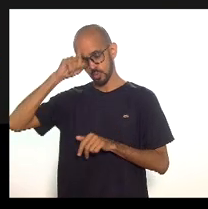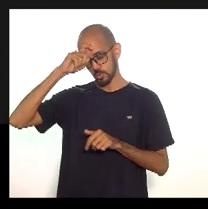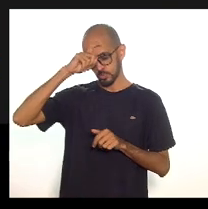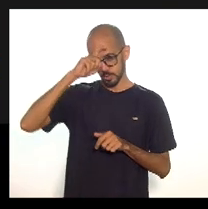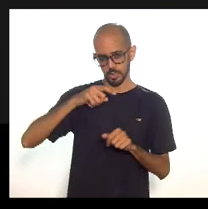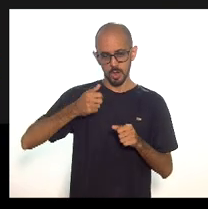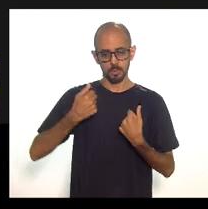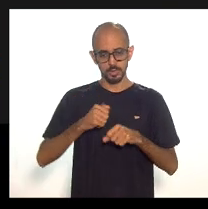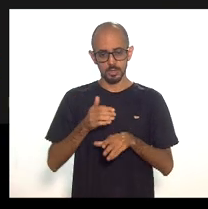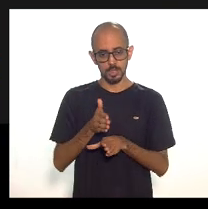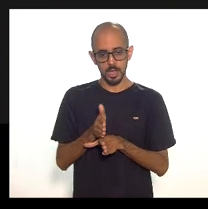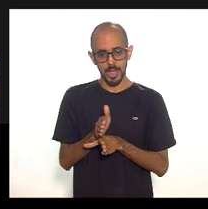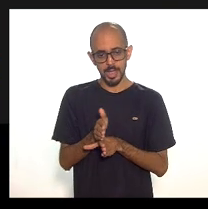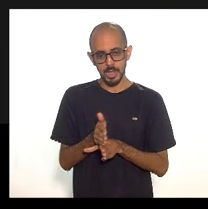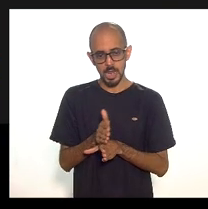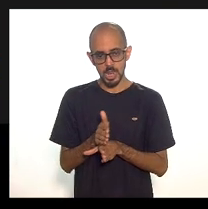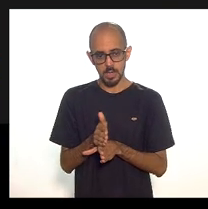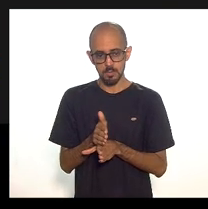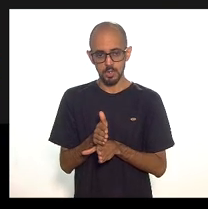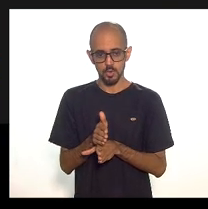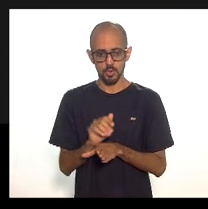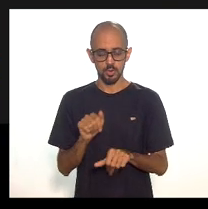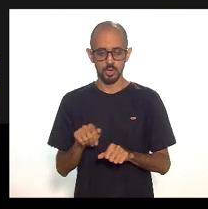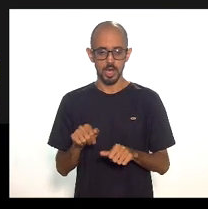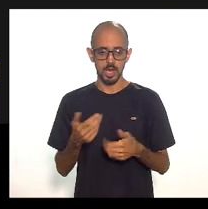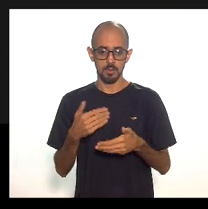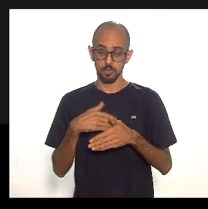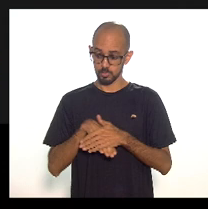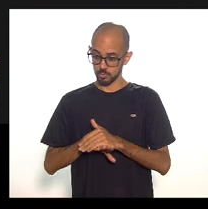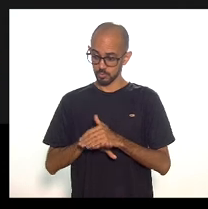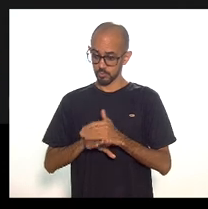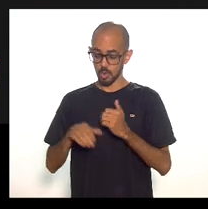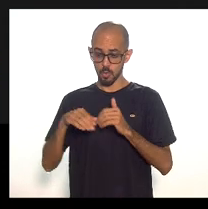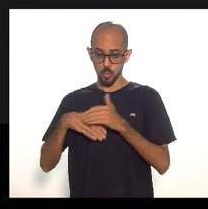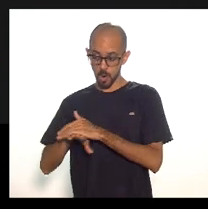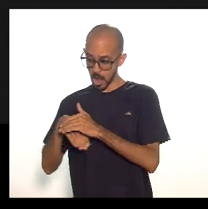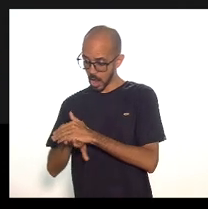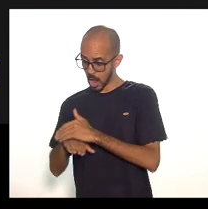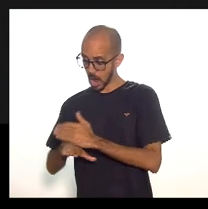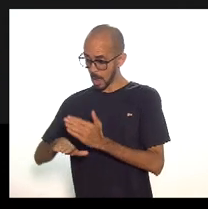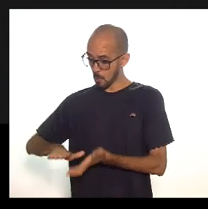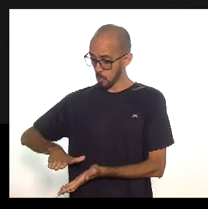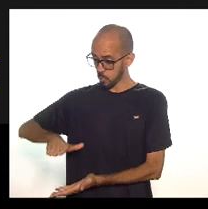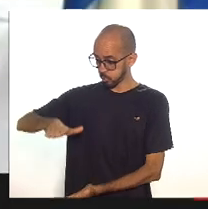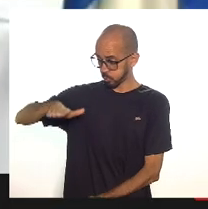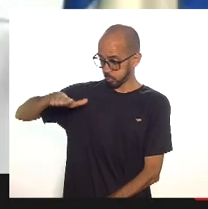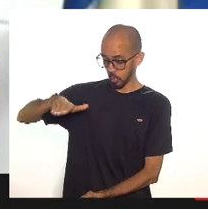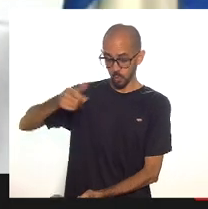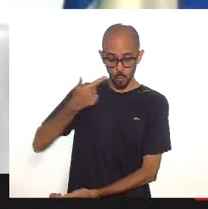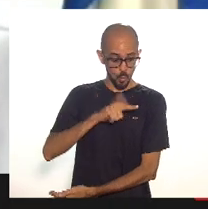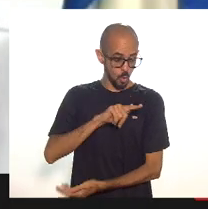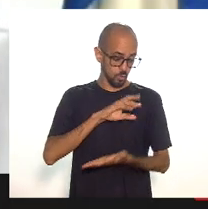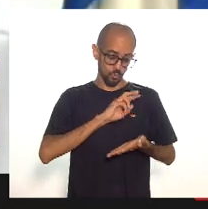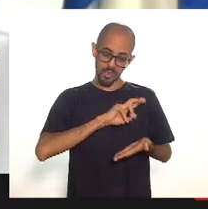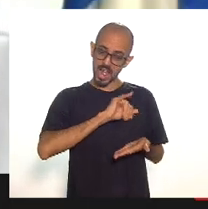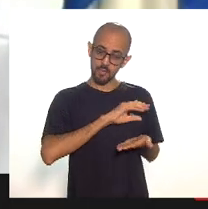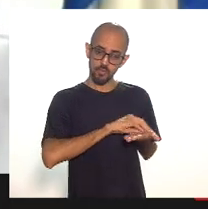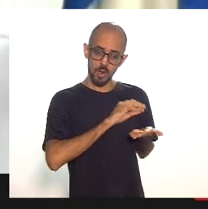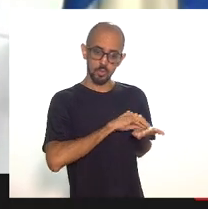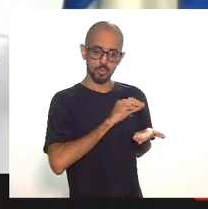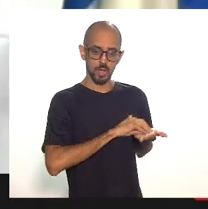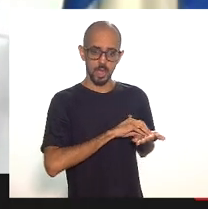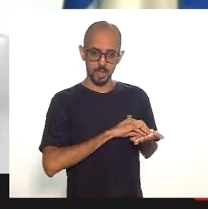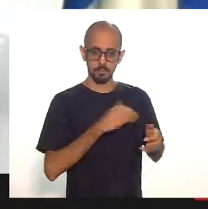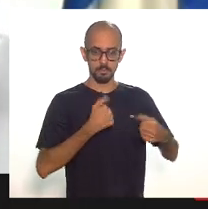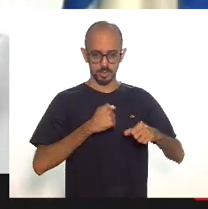equilíbrio. Ninguém fica com estoque a mais, enquanto uma unidade esteja com menos. Esse é um esforço que não